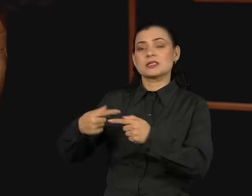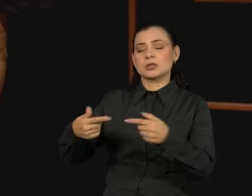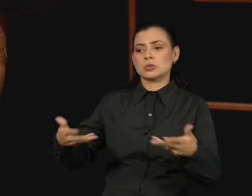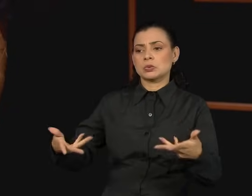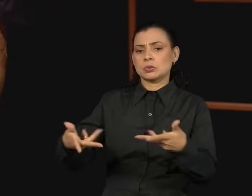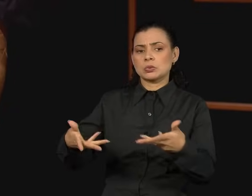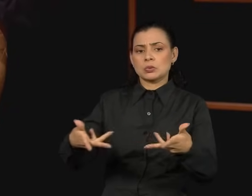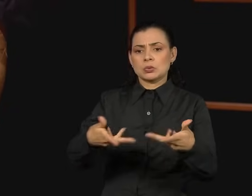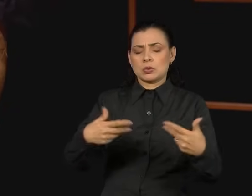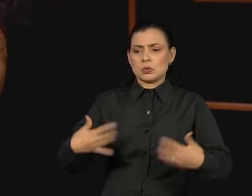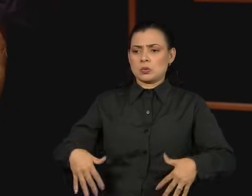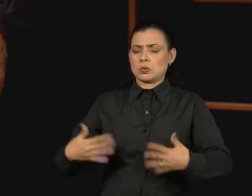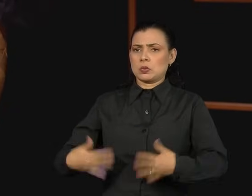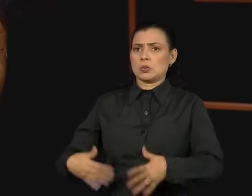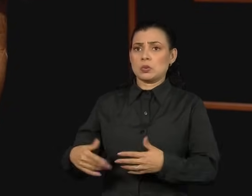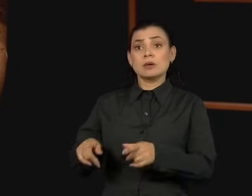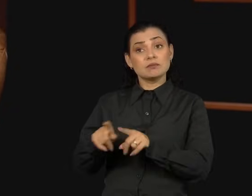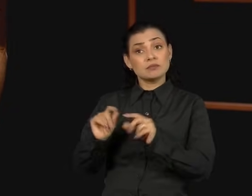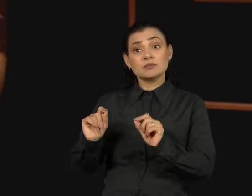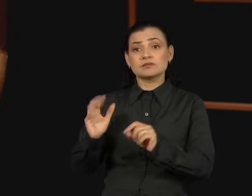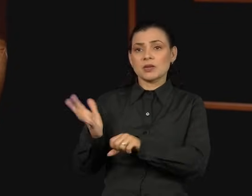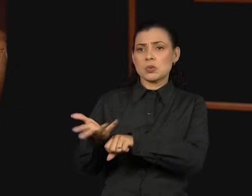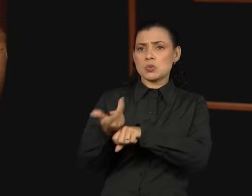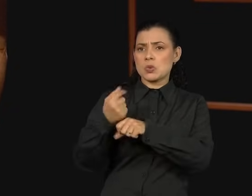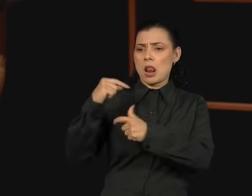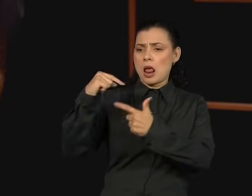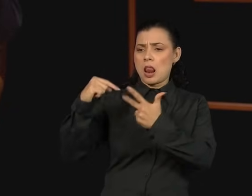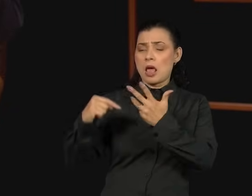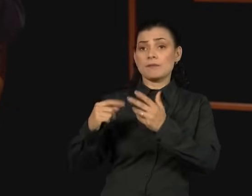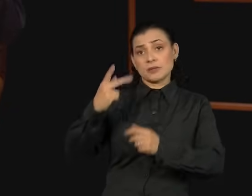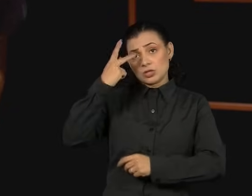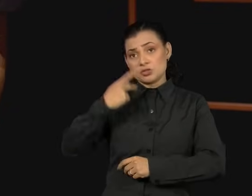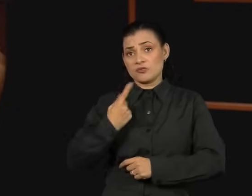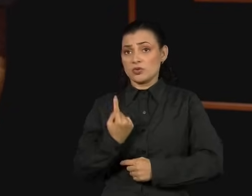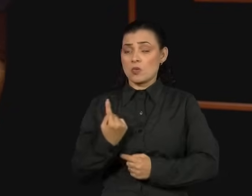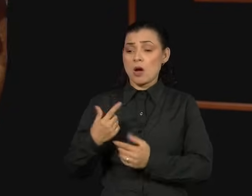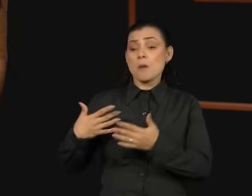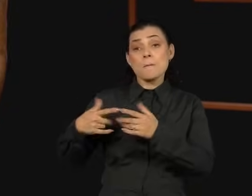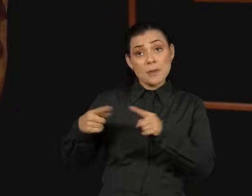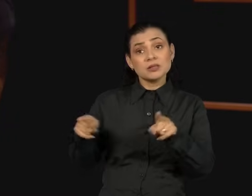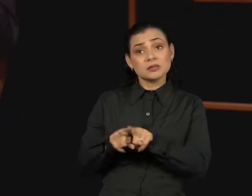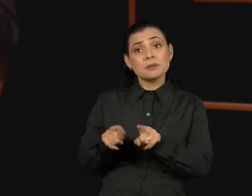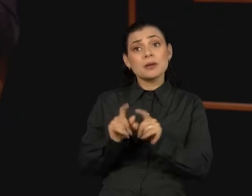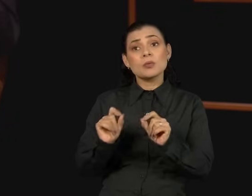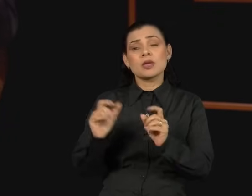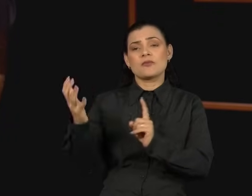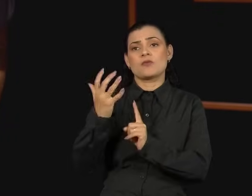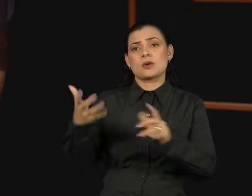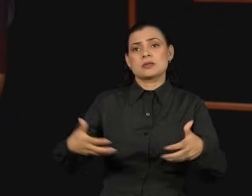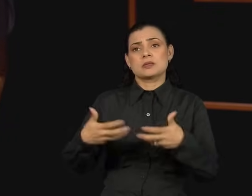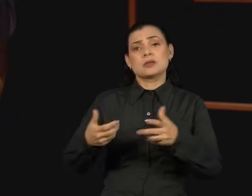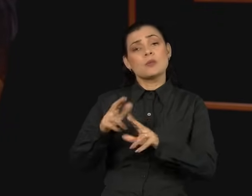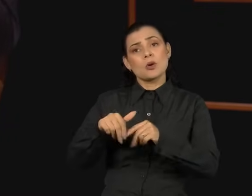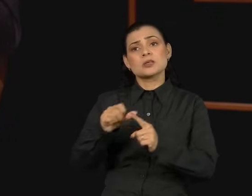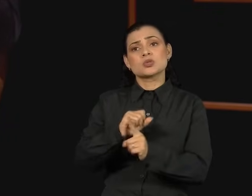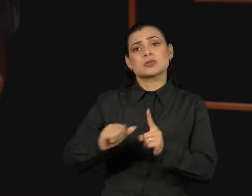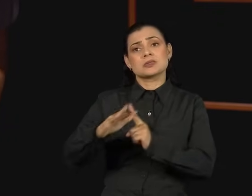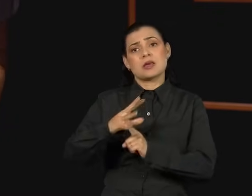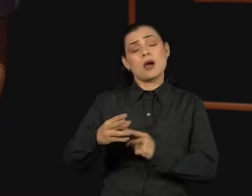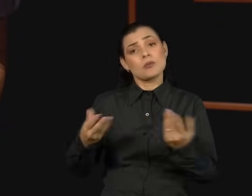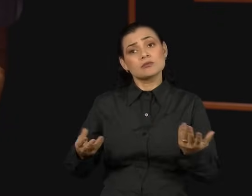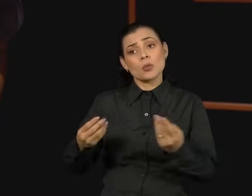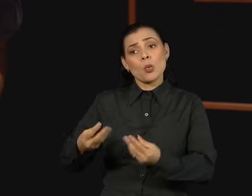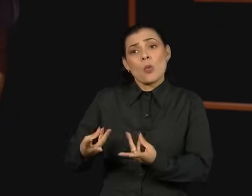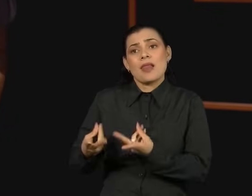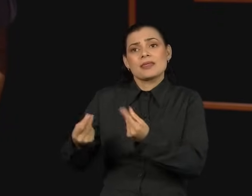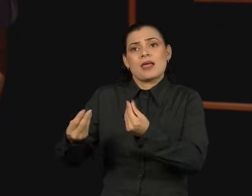Aquilo, claro, é uma conjunção de talentos individuais em um dado momento, mas também de condições sociais. Eu acho que era,